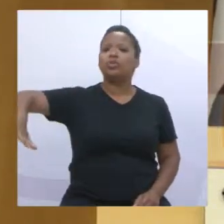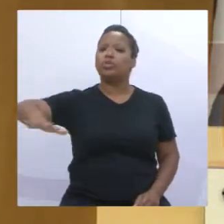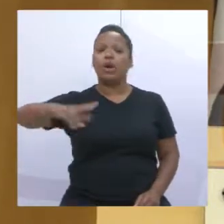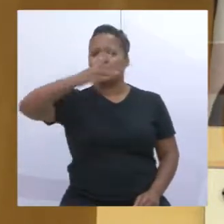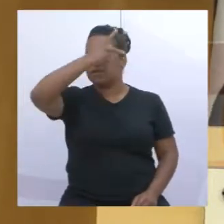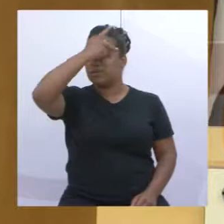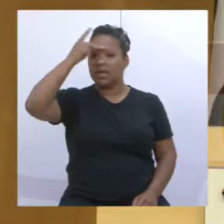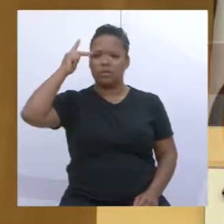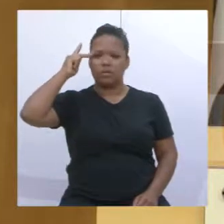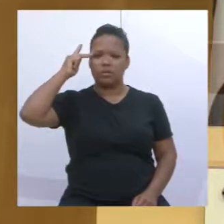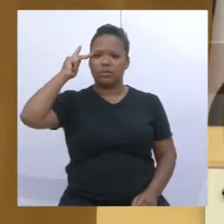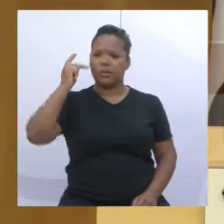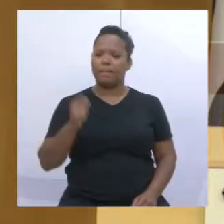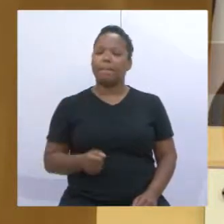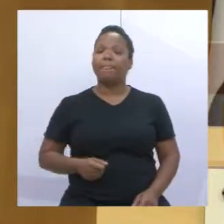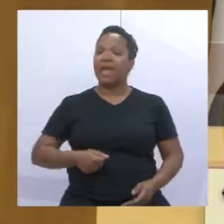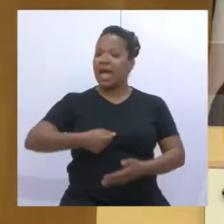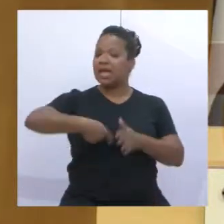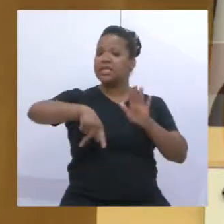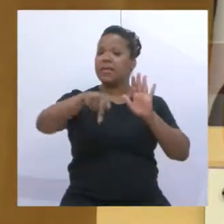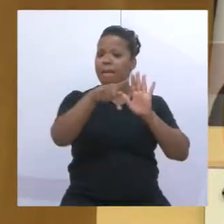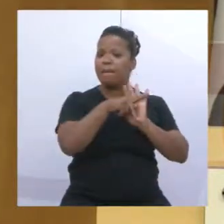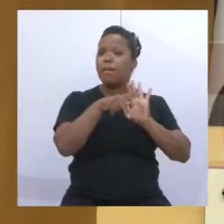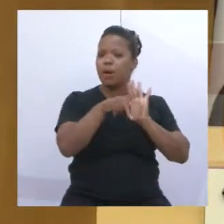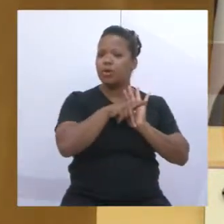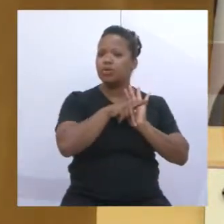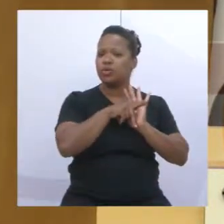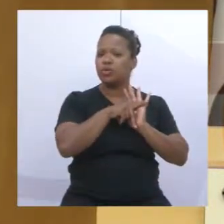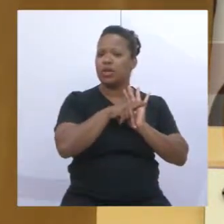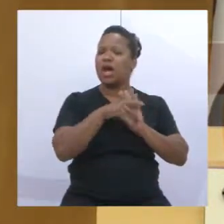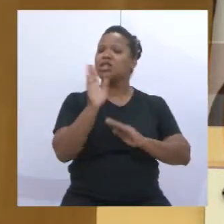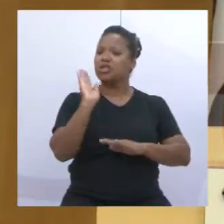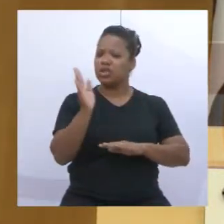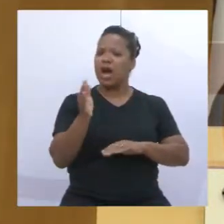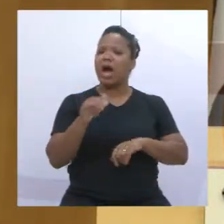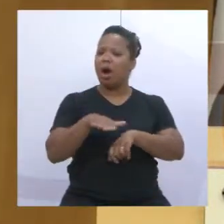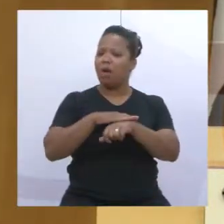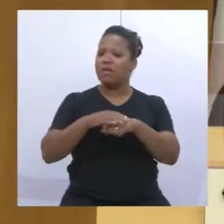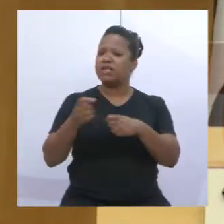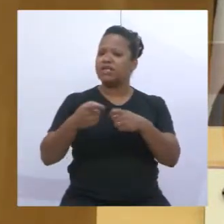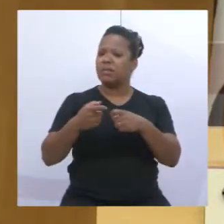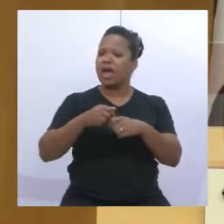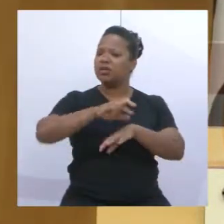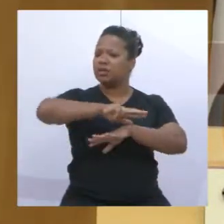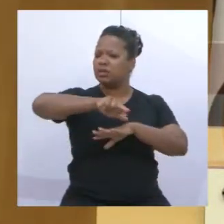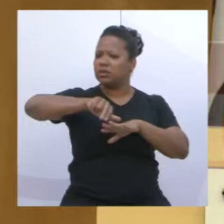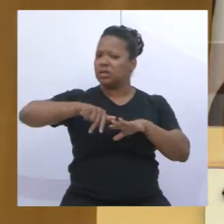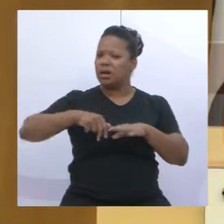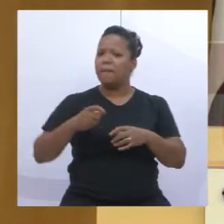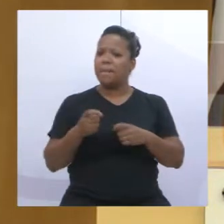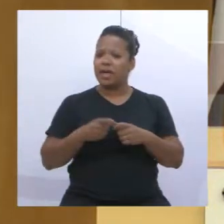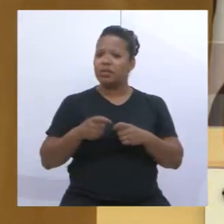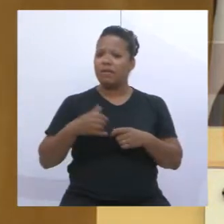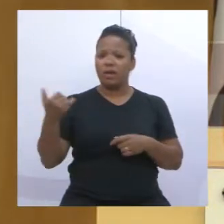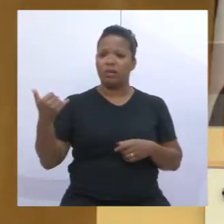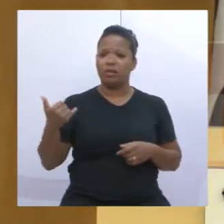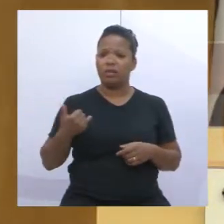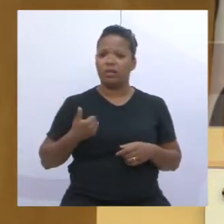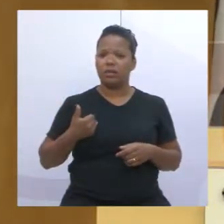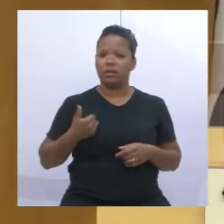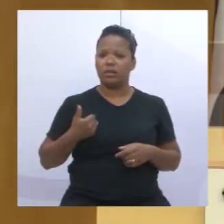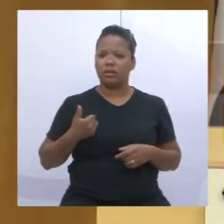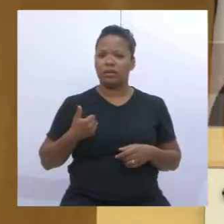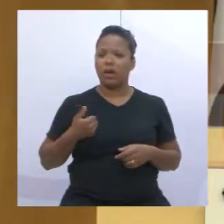todos. E aí esse projeto meu, na realidade, conversei com vários médicos. Tem médico que chegou a dizer para mim que tem vez